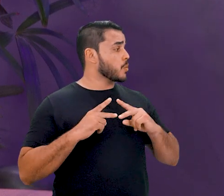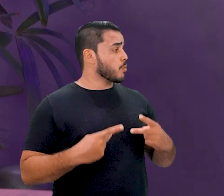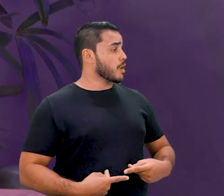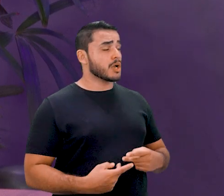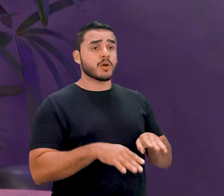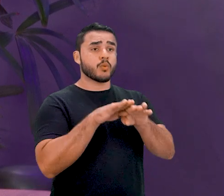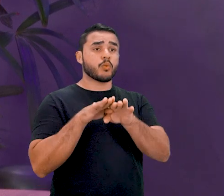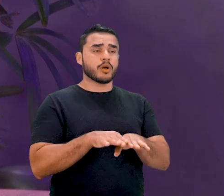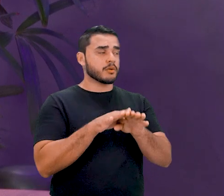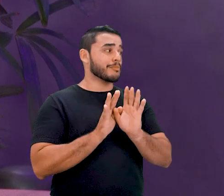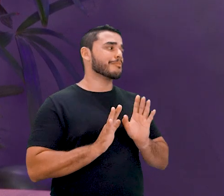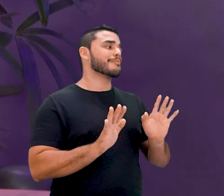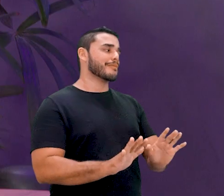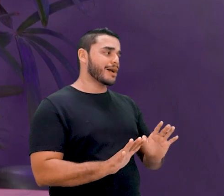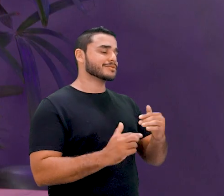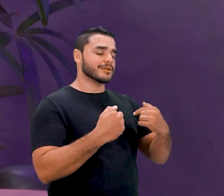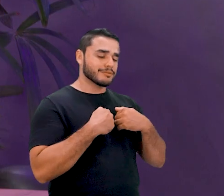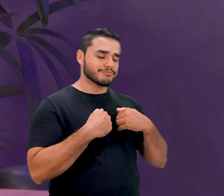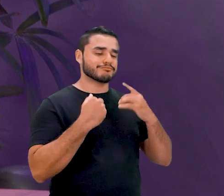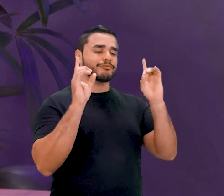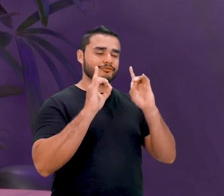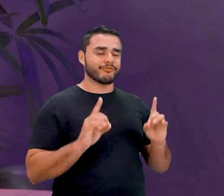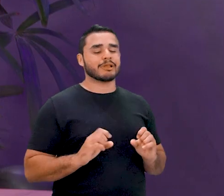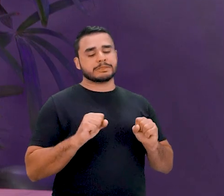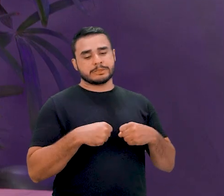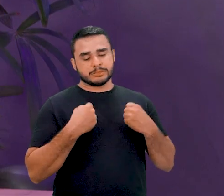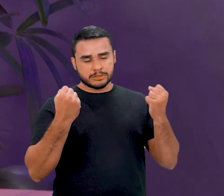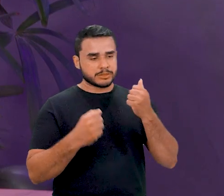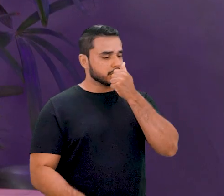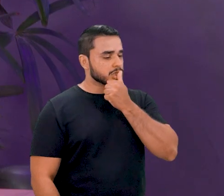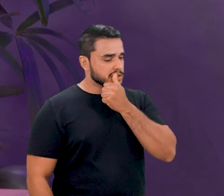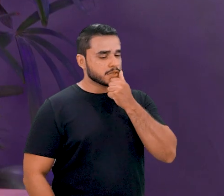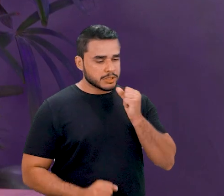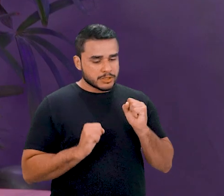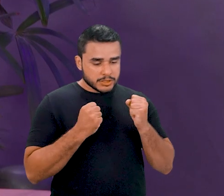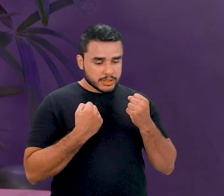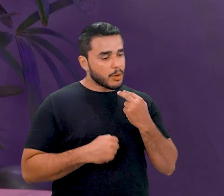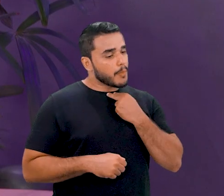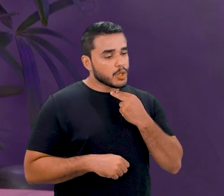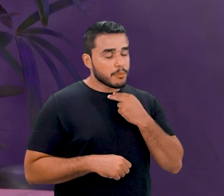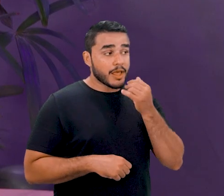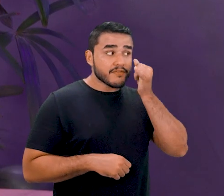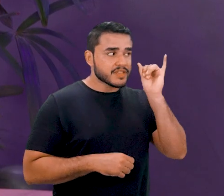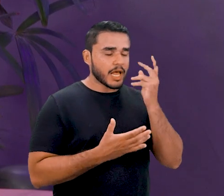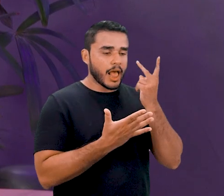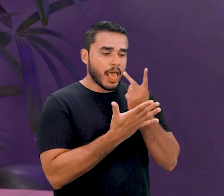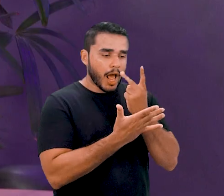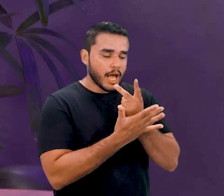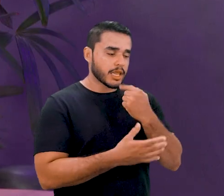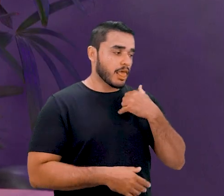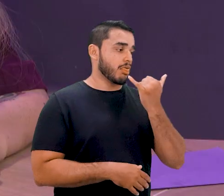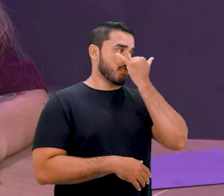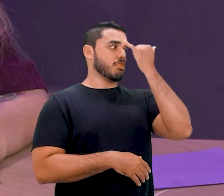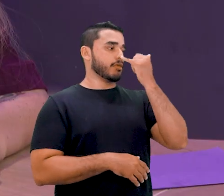tem que sempre estar provando para as pessoas que a gente pode, que a gente consegue, que a gente dá conta, né? Tem hora que a gente...